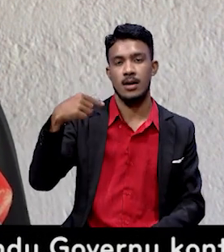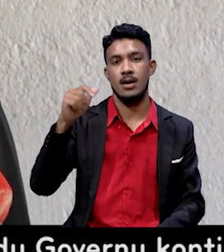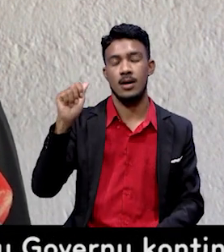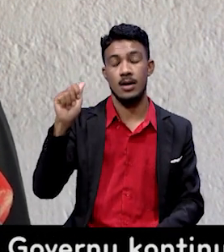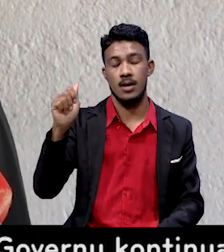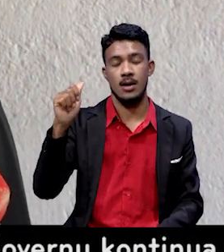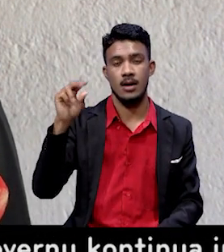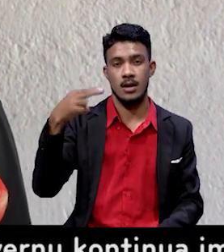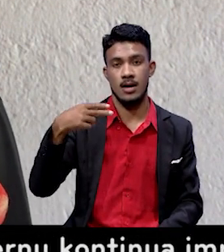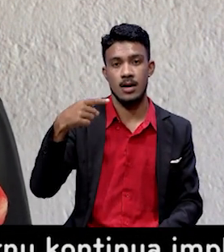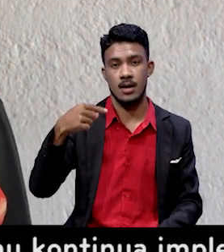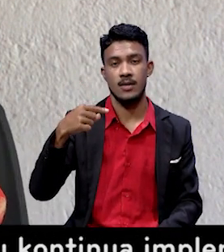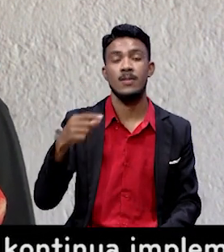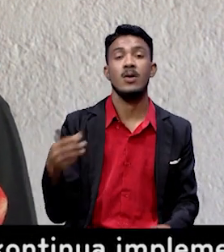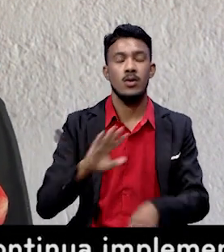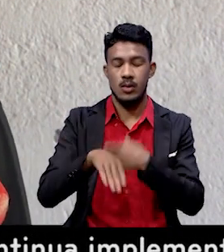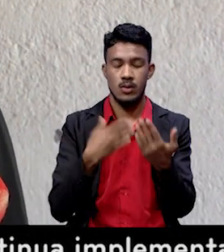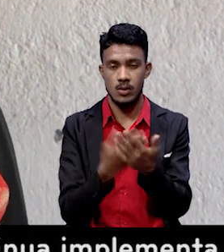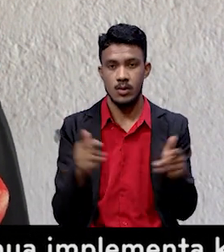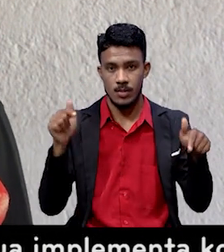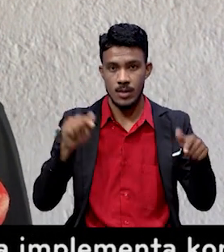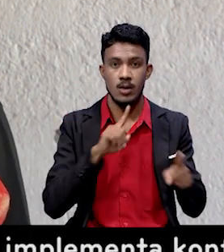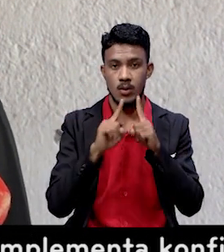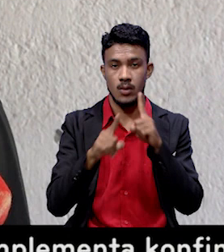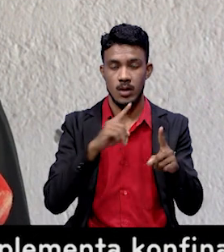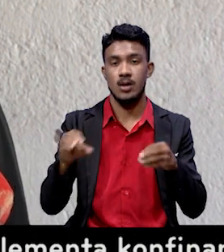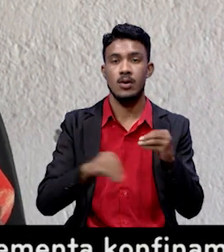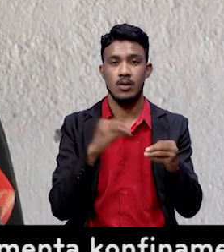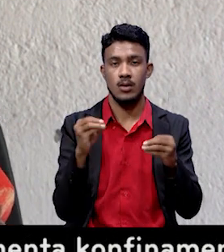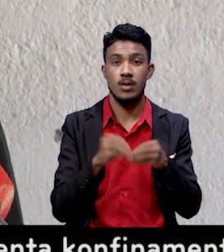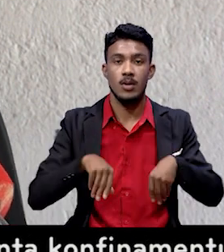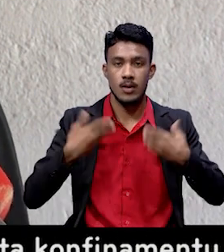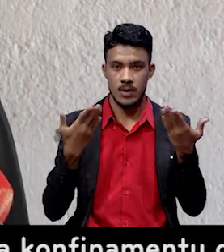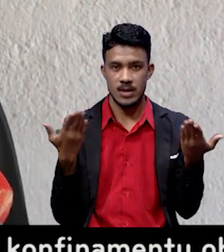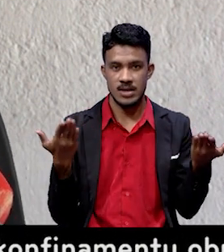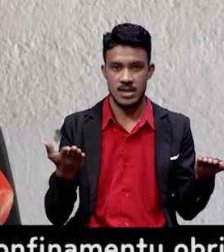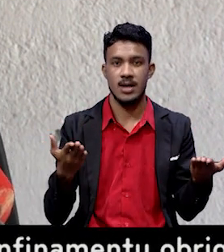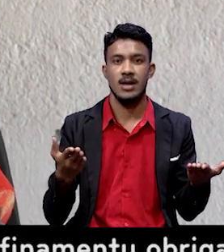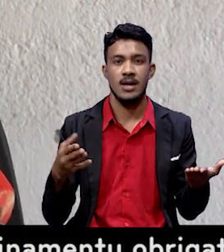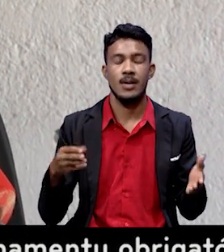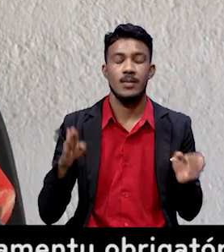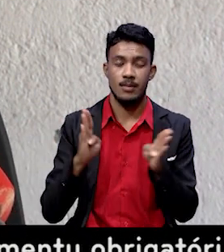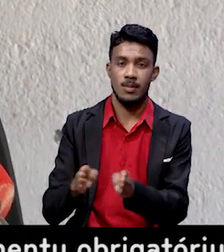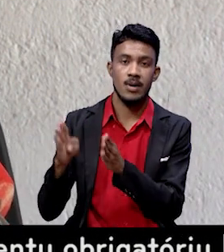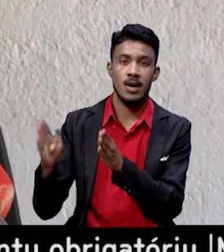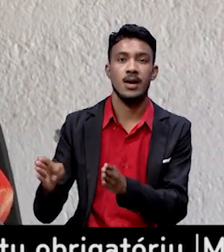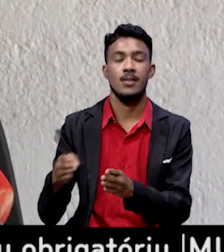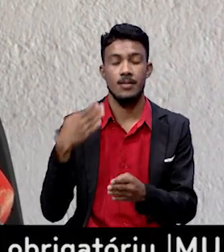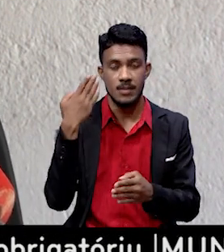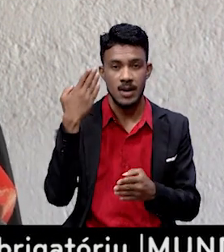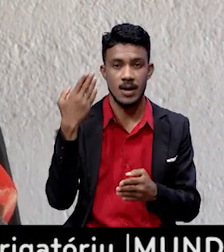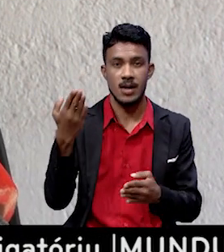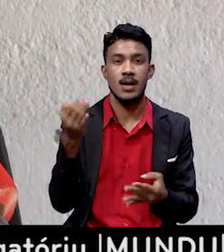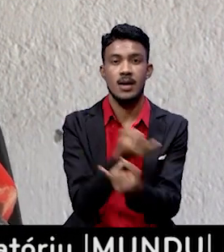Samuel Tamrat, tudo mais começou a colher com a o Insama prepara a Bahia.